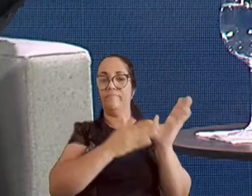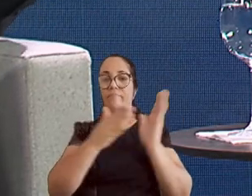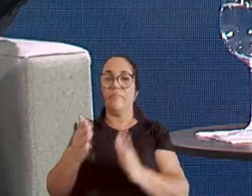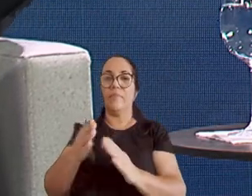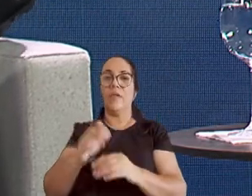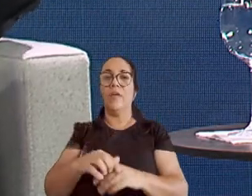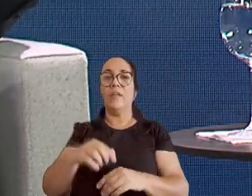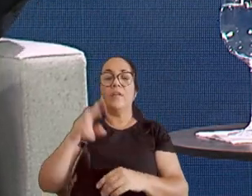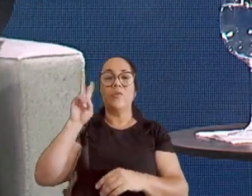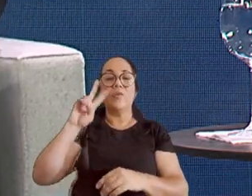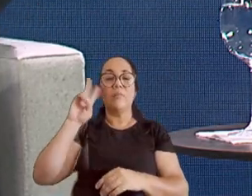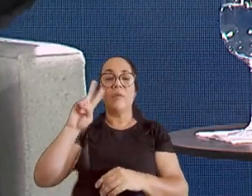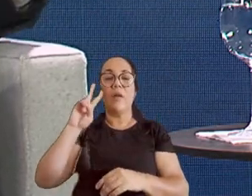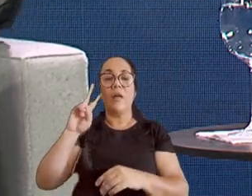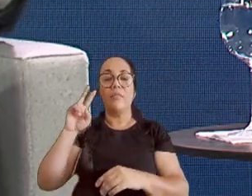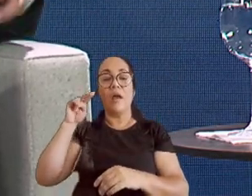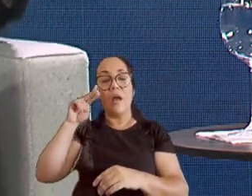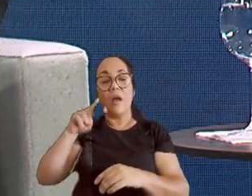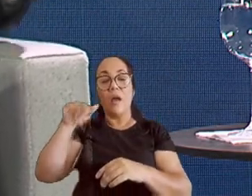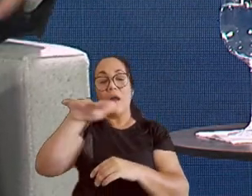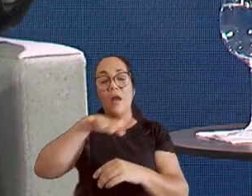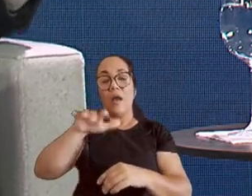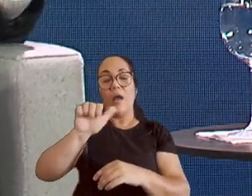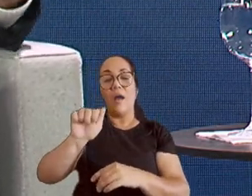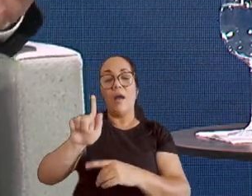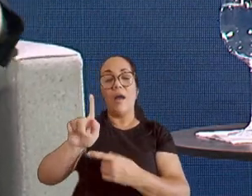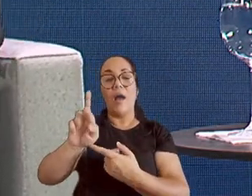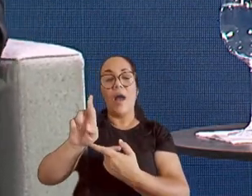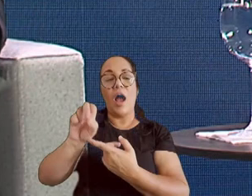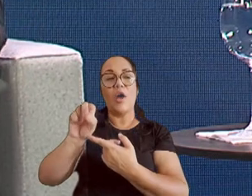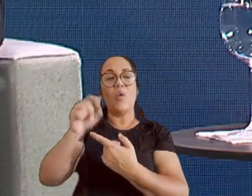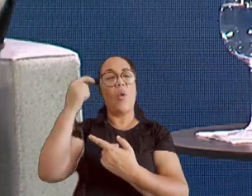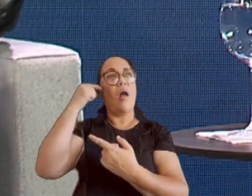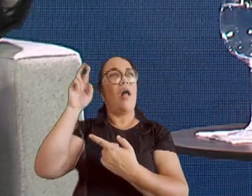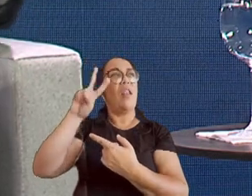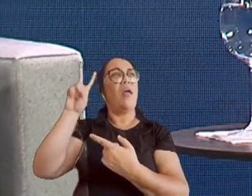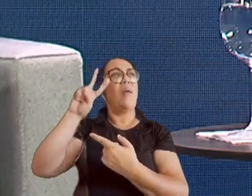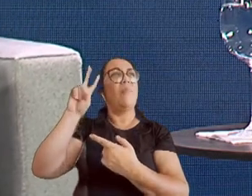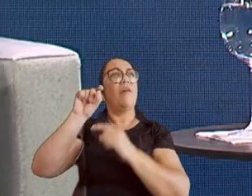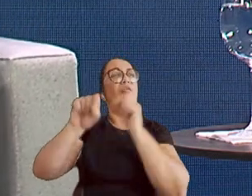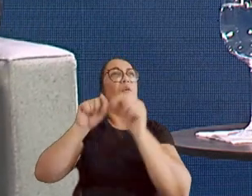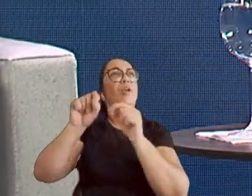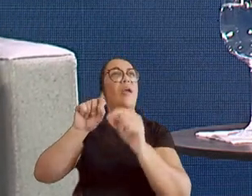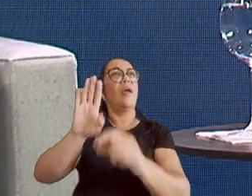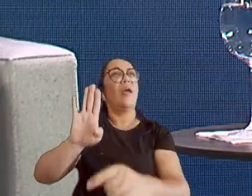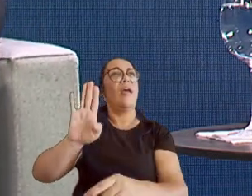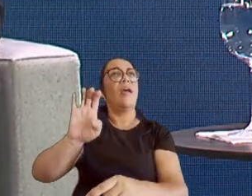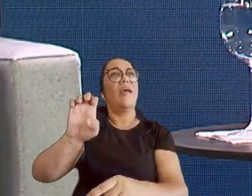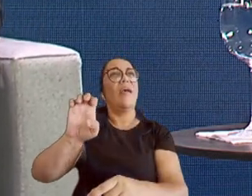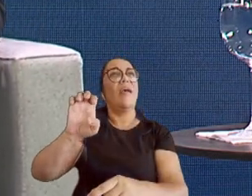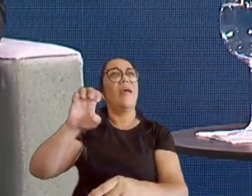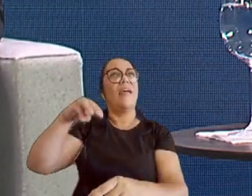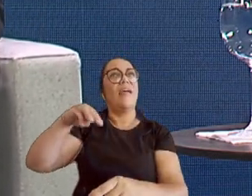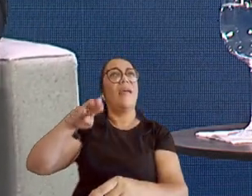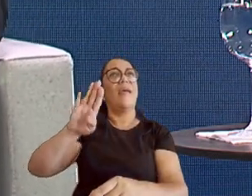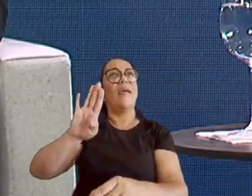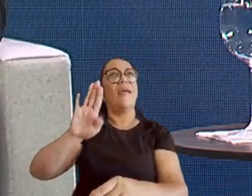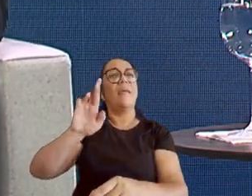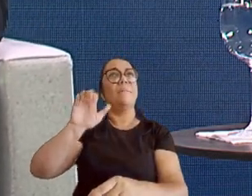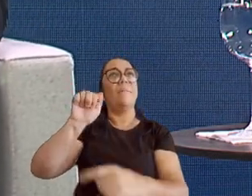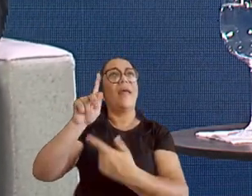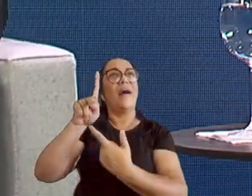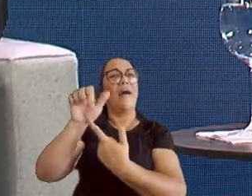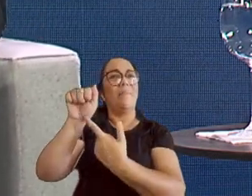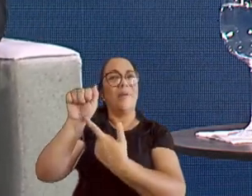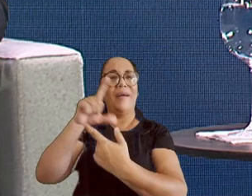Agro olhava de uma forma muito de Embrapa vamos dizer assim né Muito vindo pela biotecnologia e mais recentemente você tem um leque muito maior de oportunidades